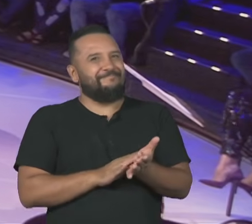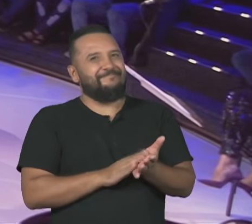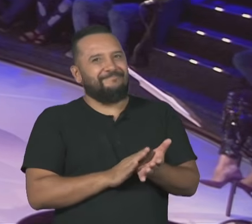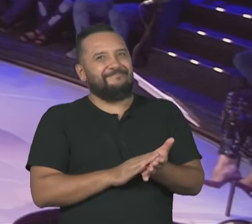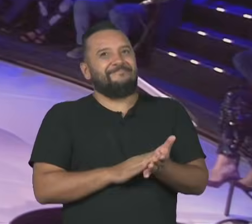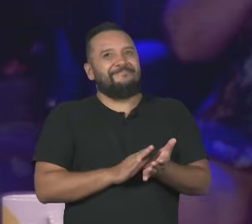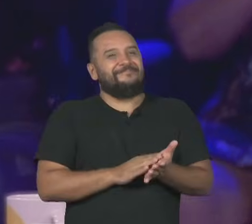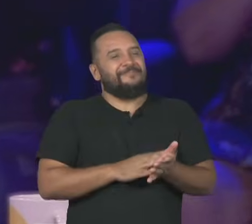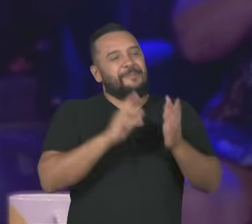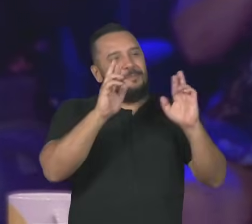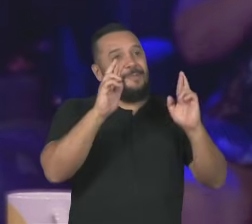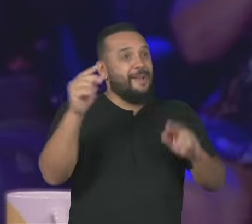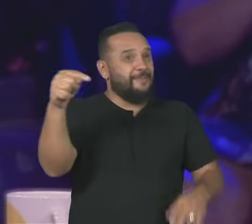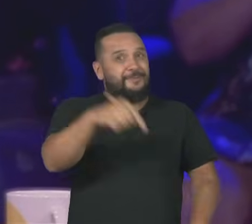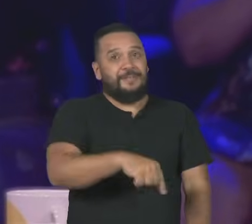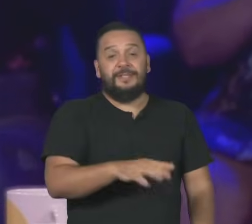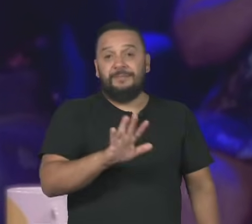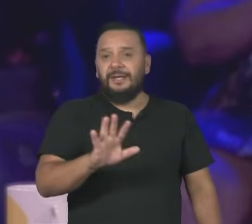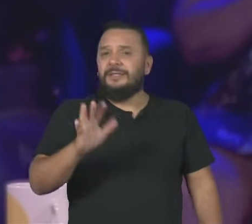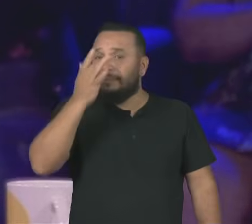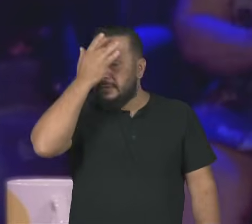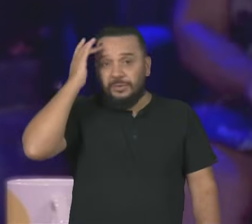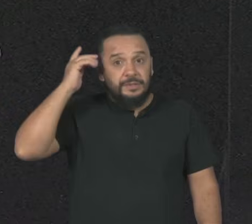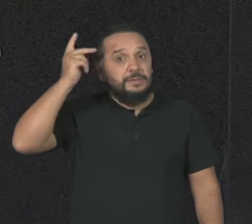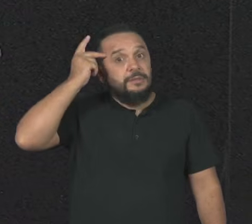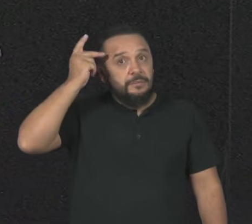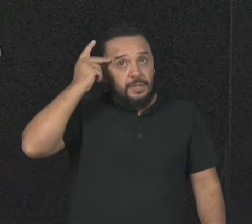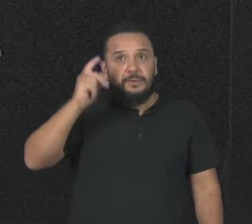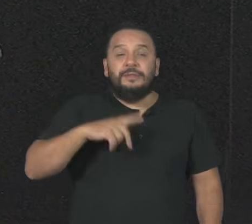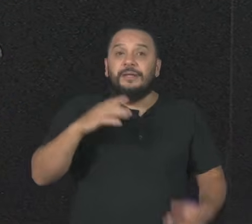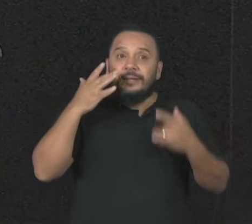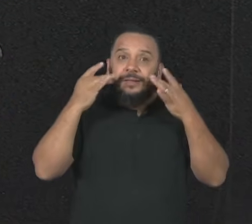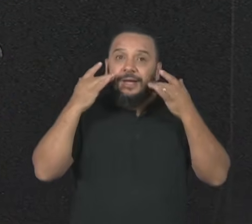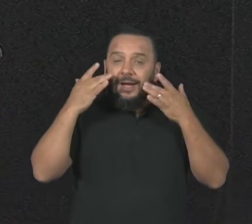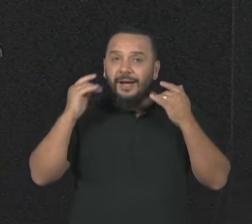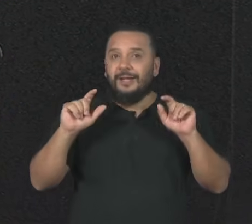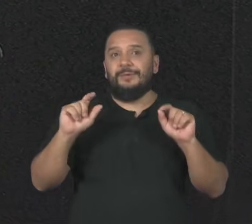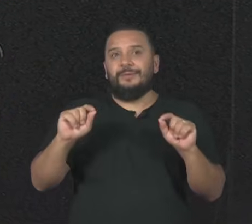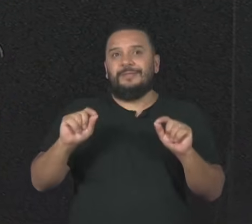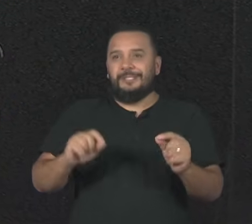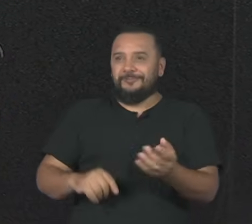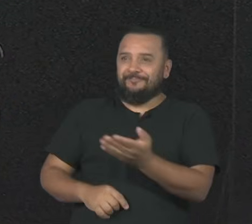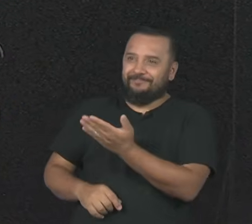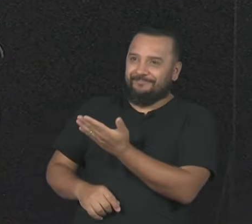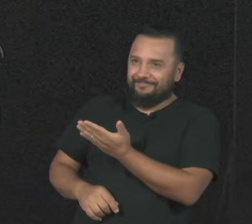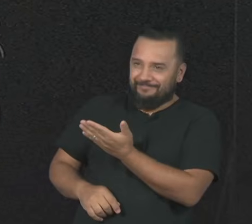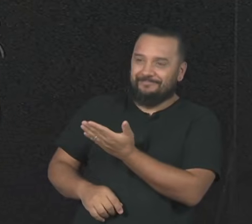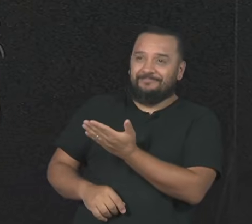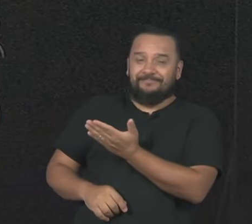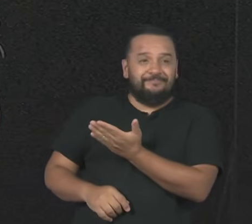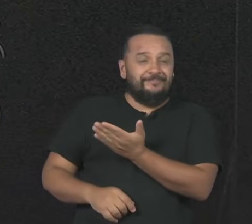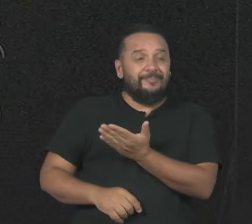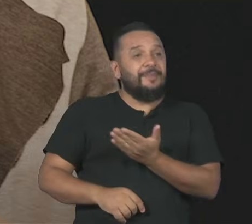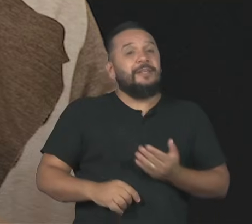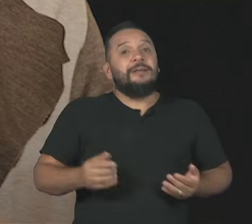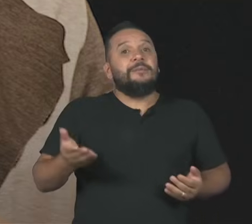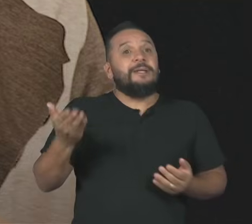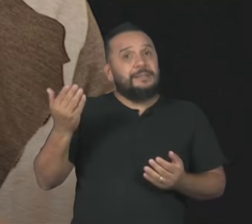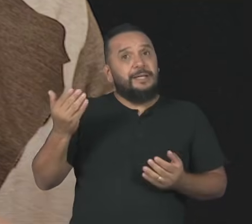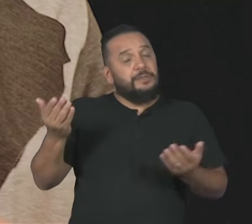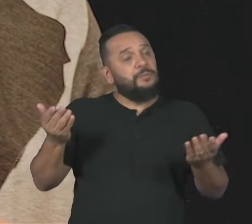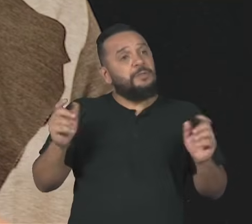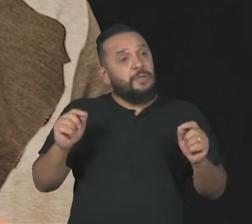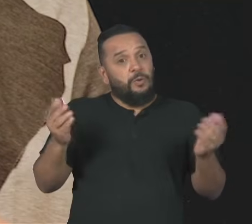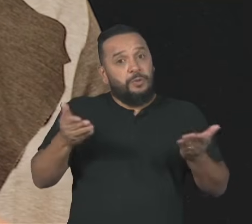Vira! Mas para quem é de São Paulo, a peça está em cartaz, onde era o Teatro Alfa, que agora